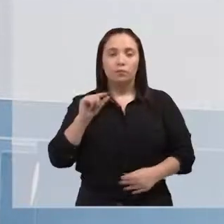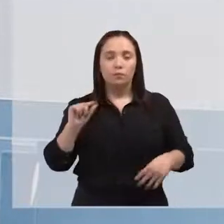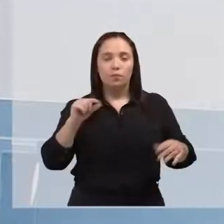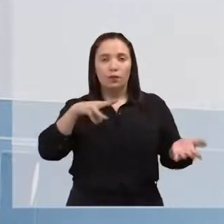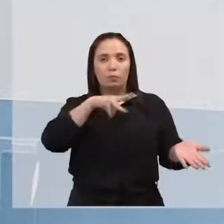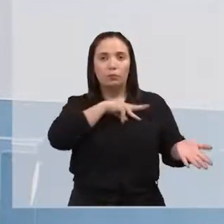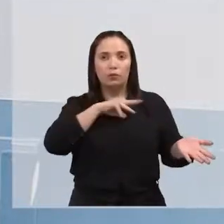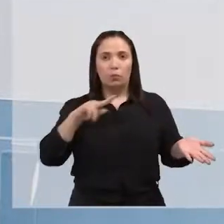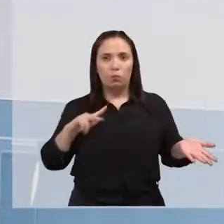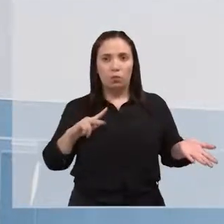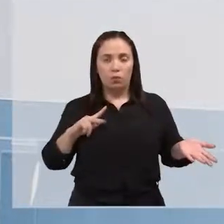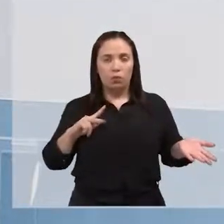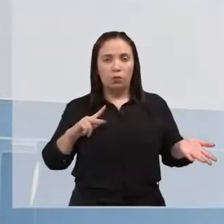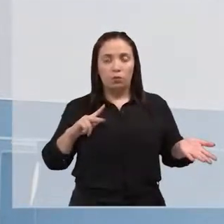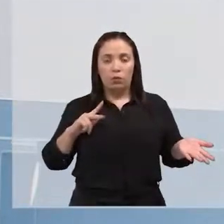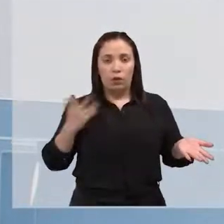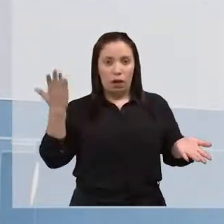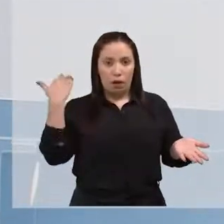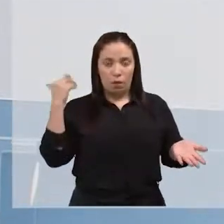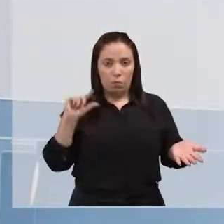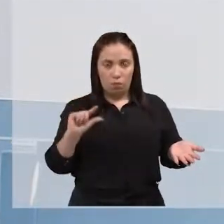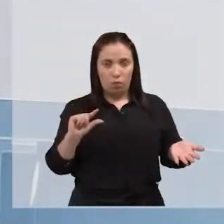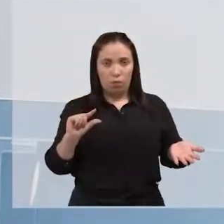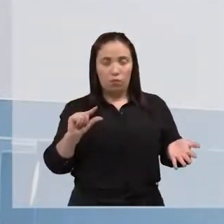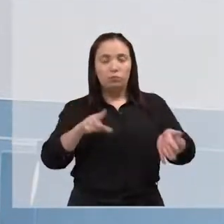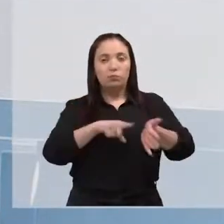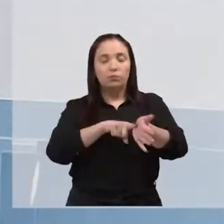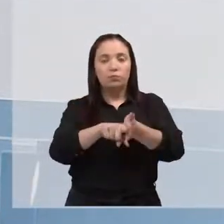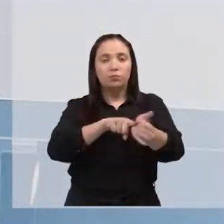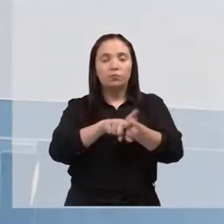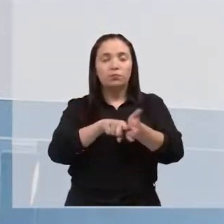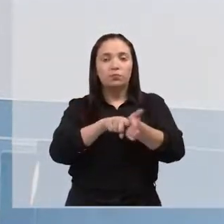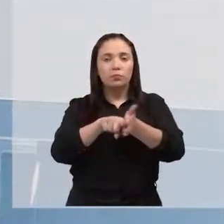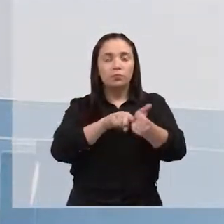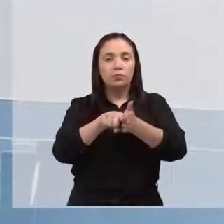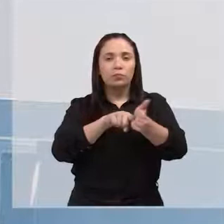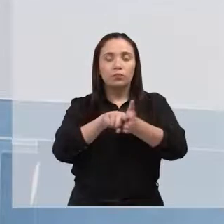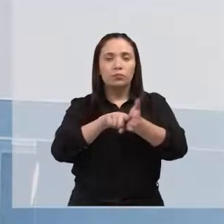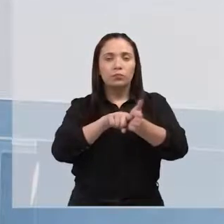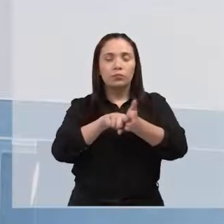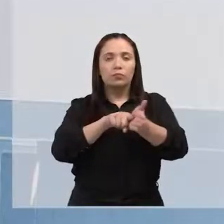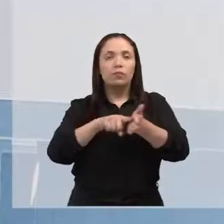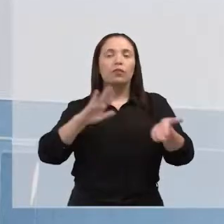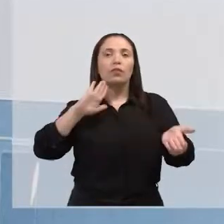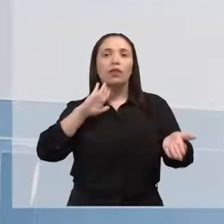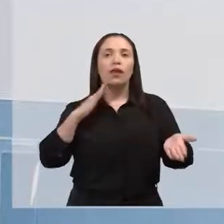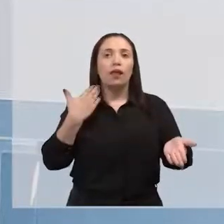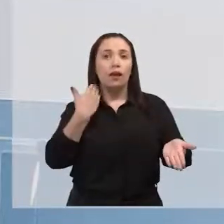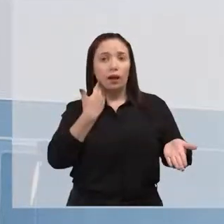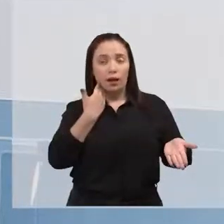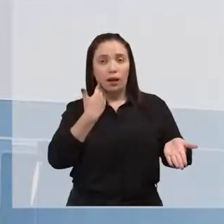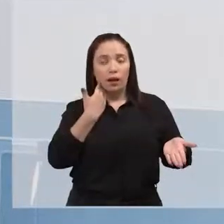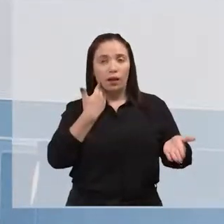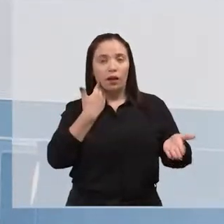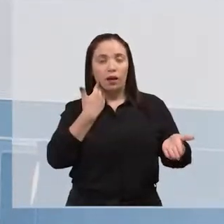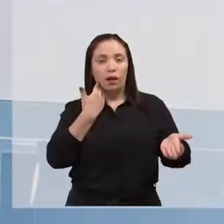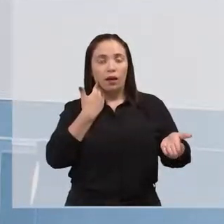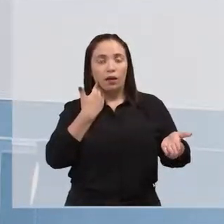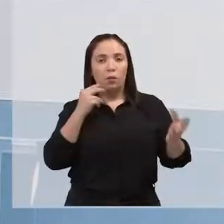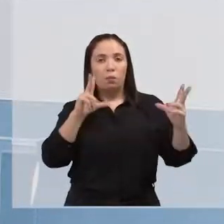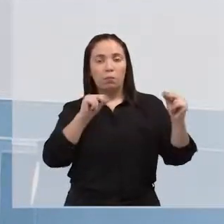Ministério Público, essa semana, ele investigou uma conversa de um delegado com